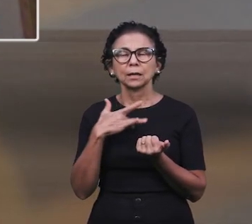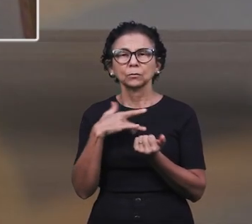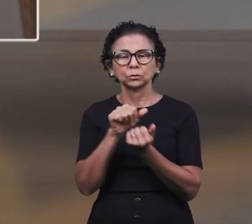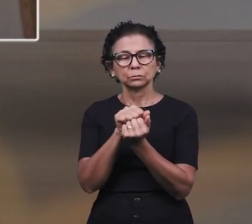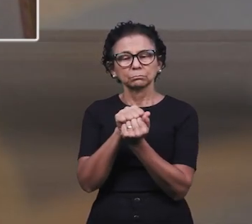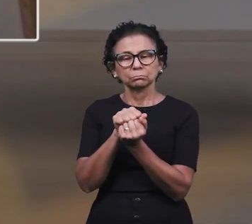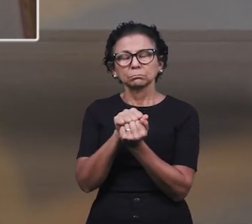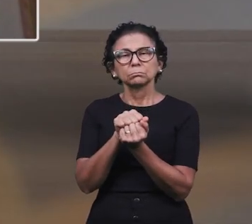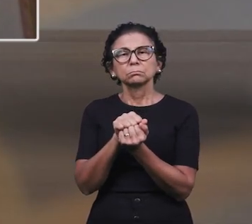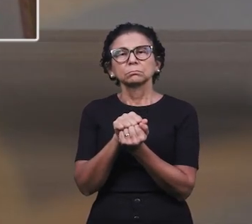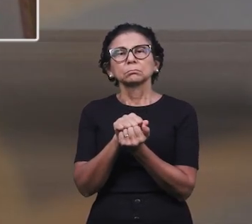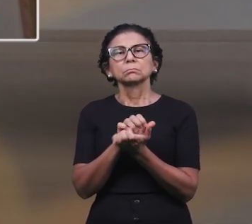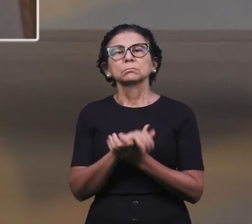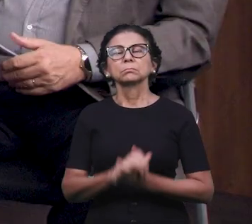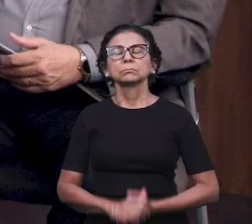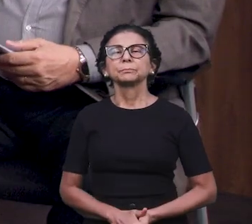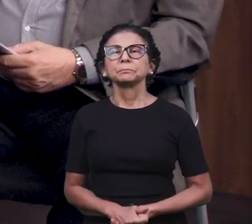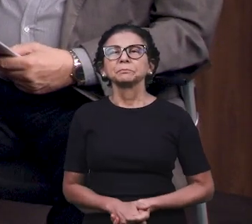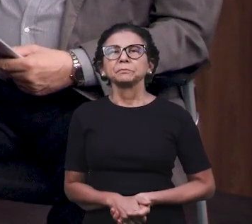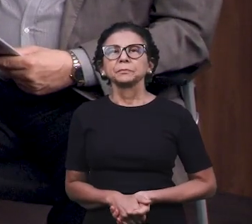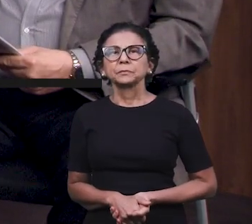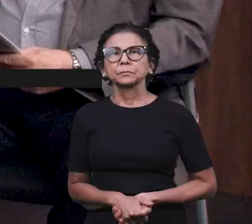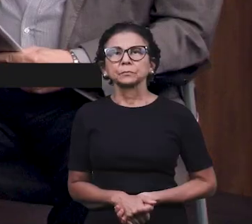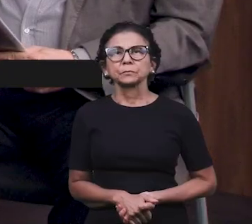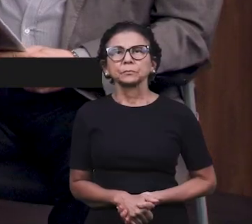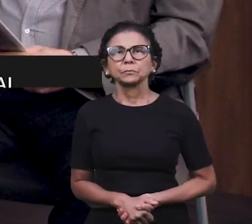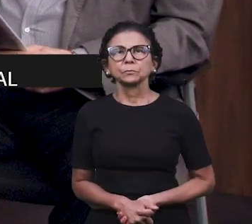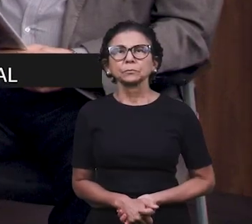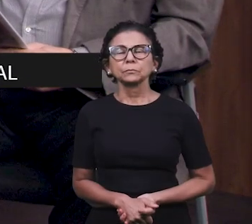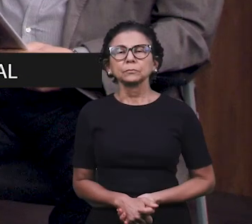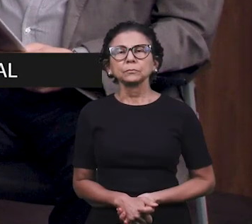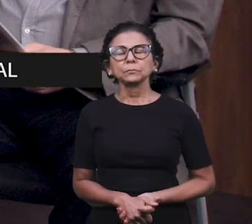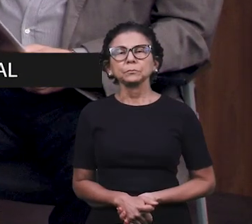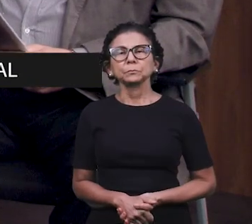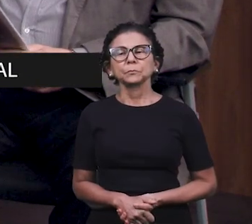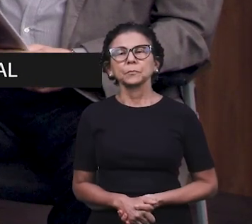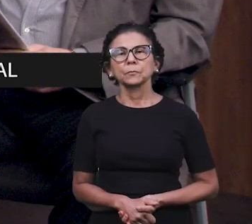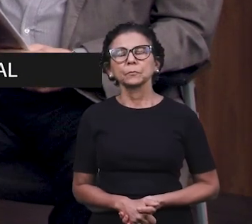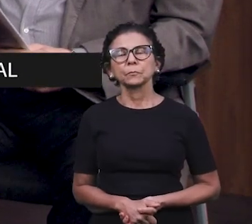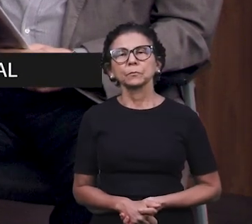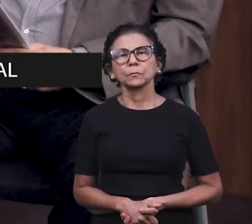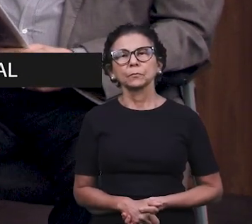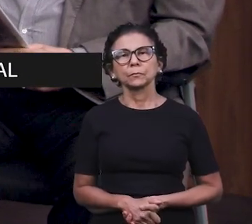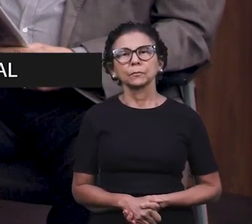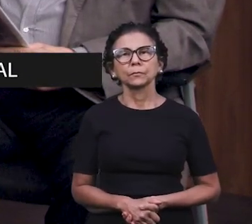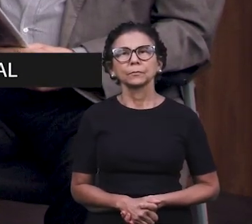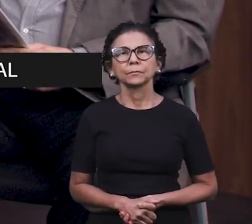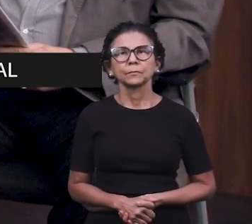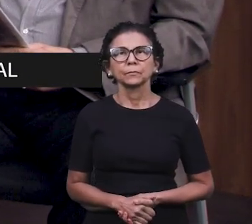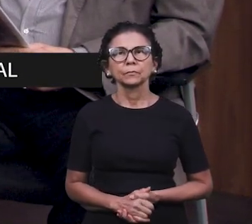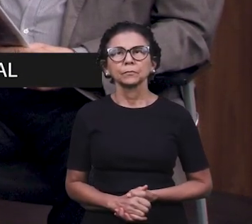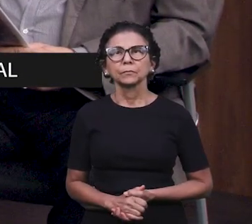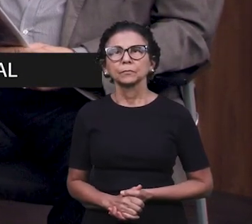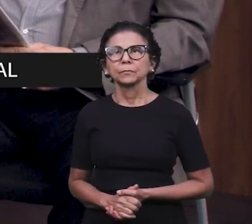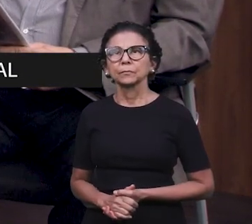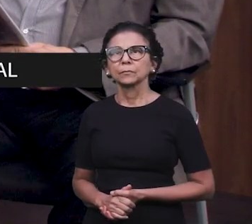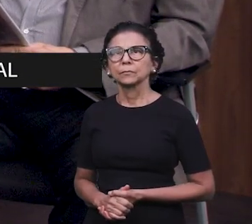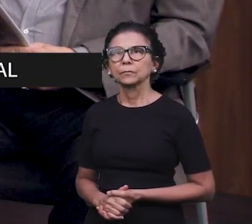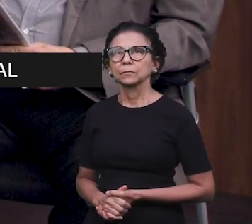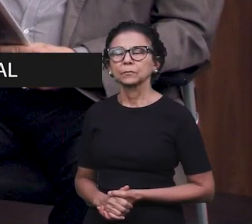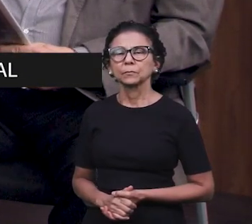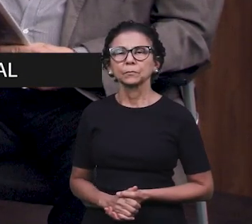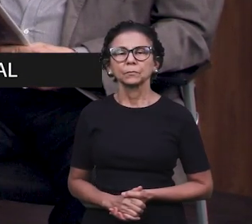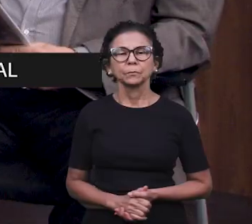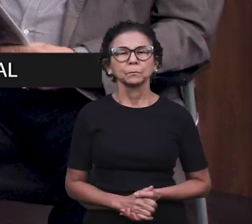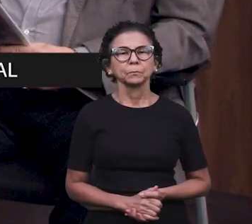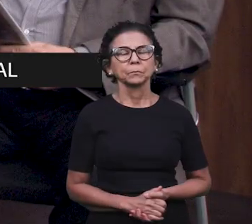avance. Perfeito. Vamos lá. Dentro da evolução epidemiológica, como está